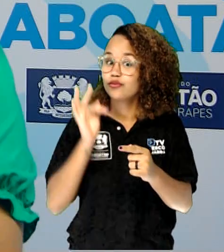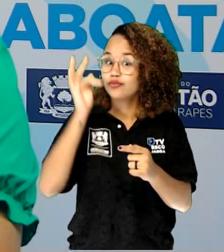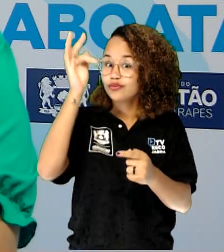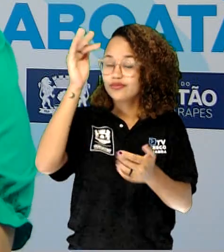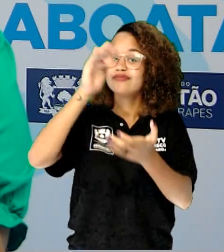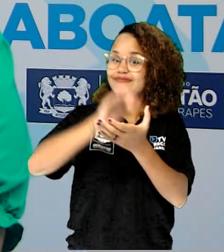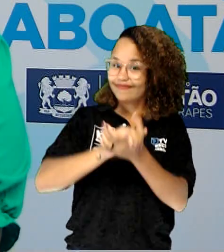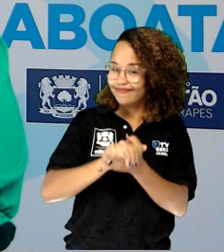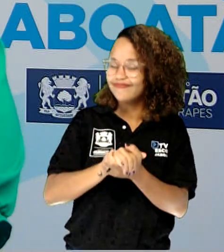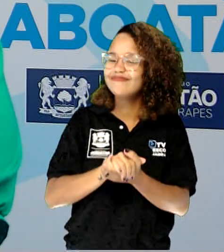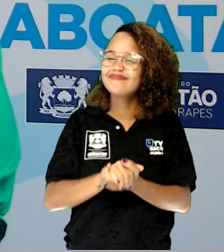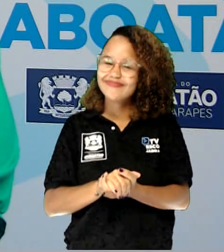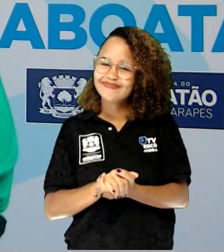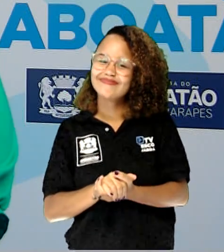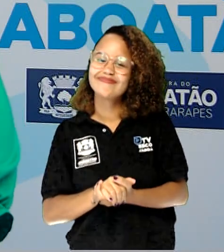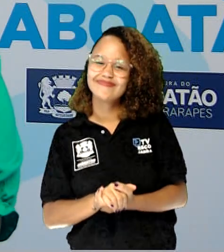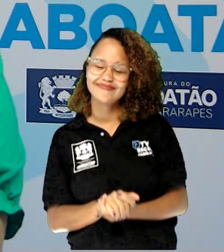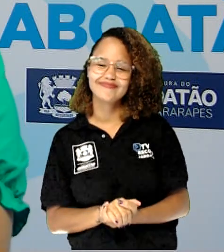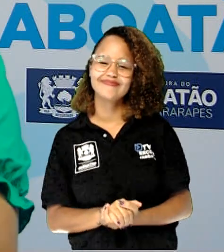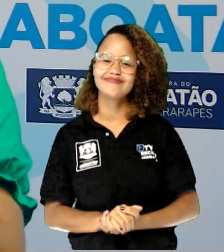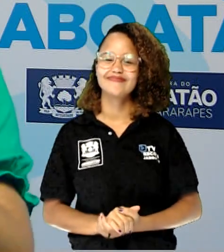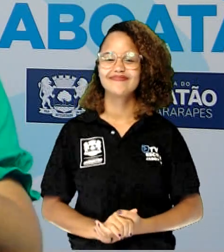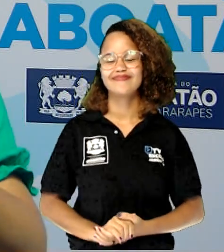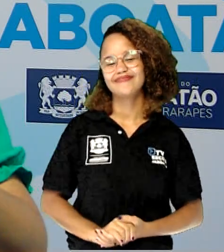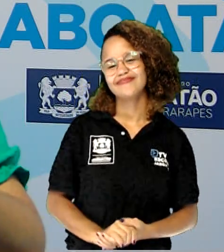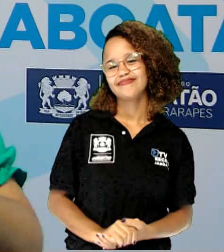maninha, para o casamento.